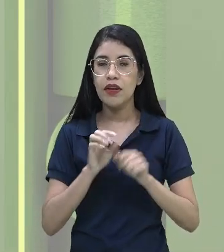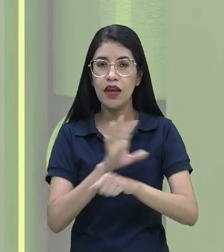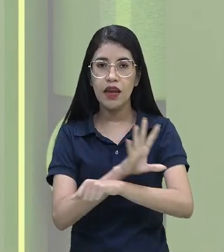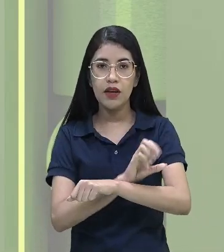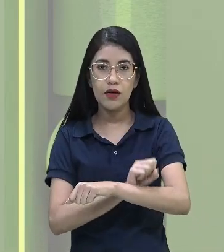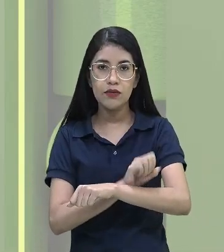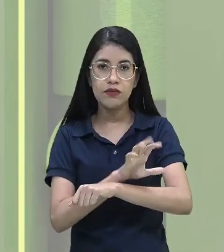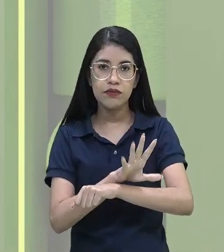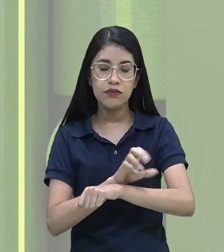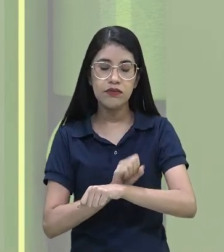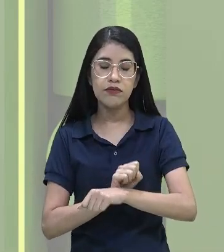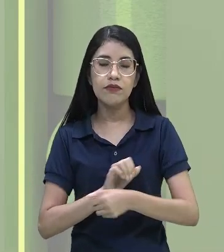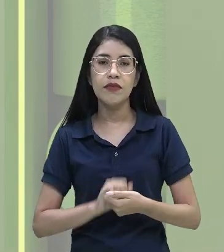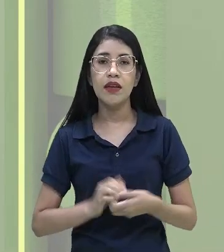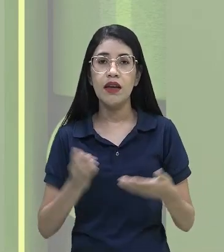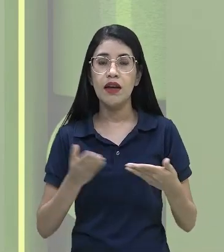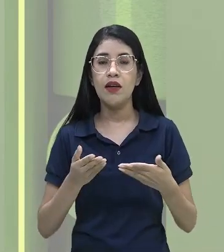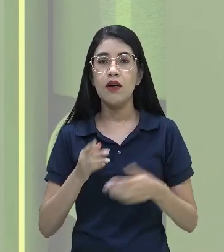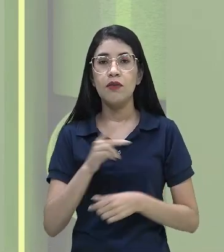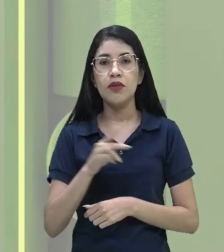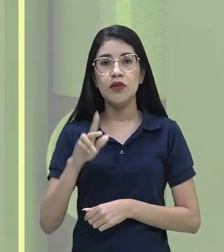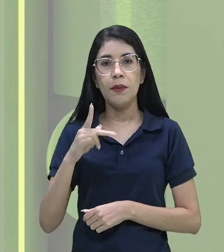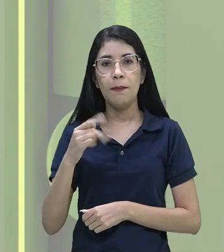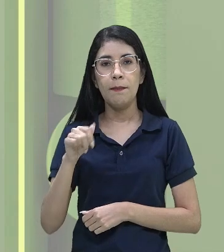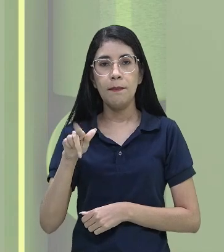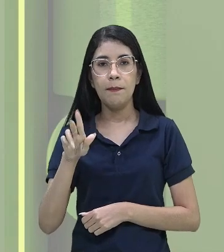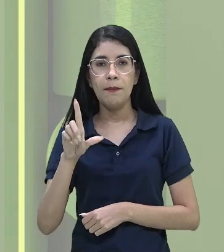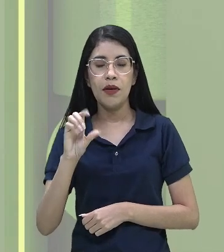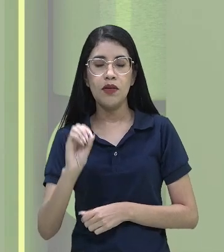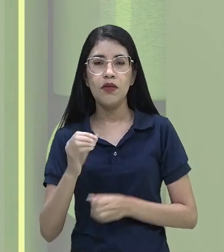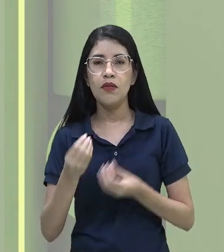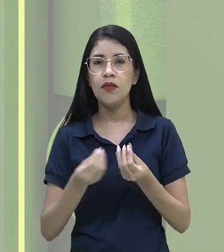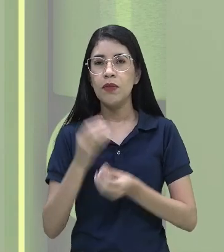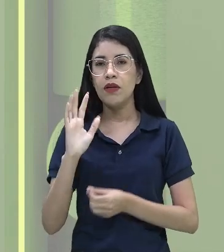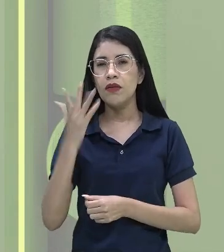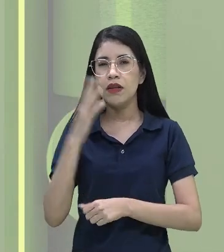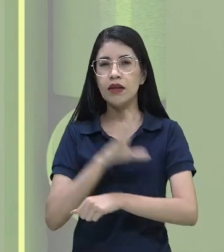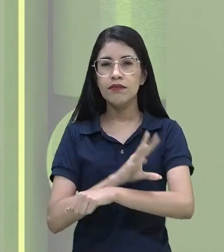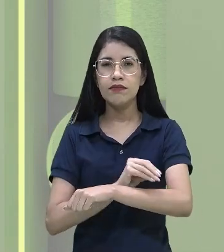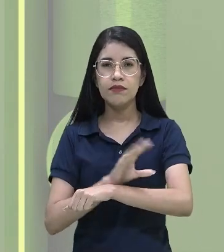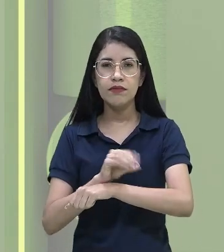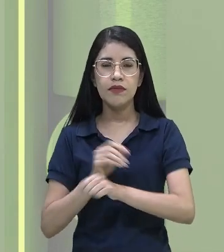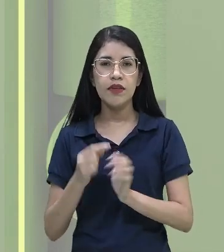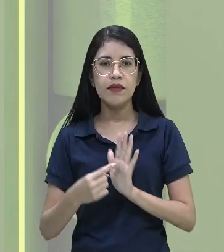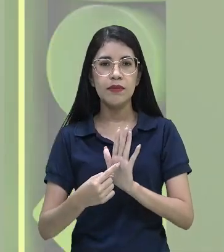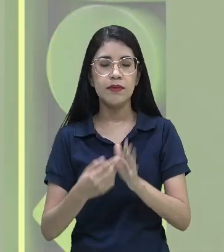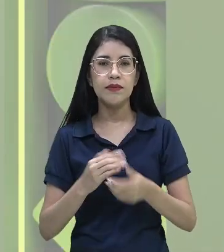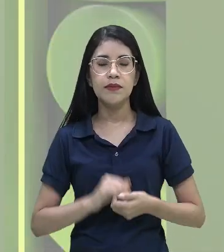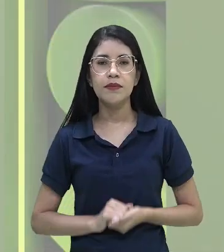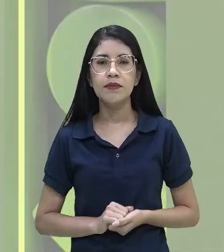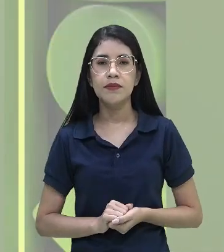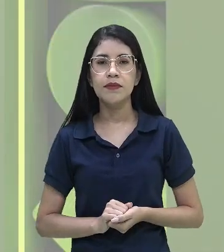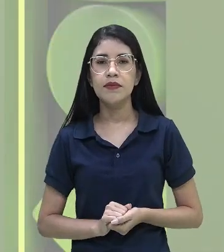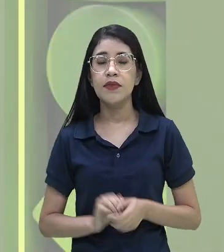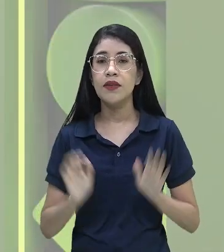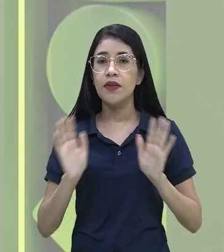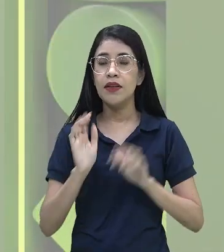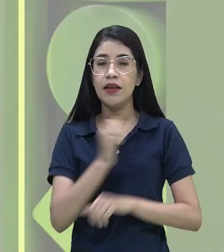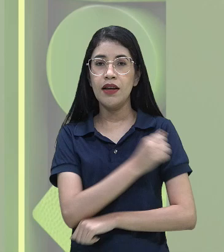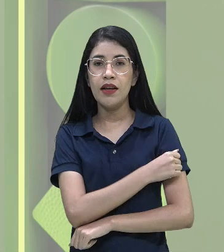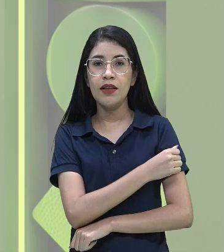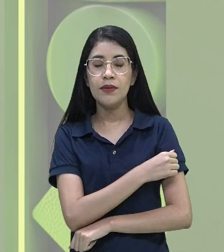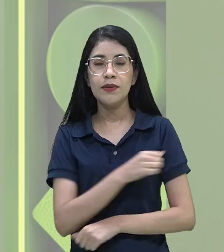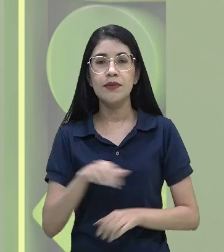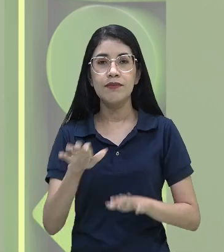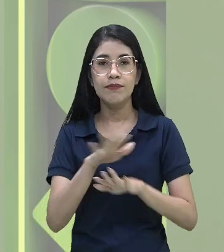vamos ver agora com o professor Paulo como que ocorre essa contração muscular. Veja aí. Olá, alunos. Olá,